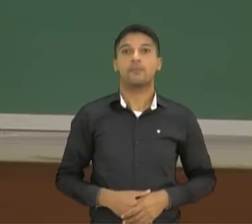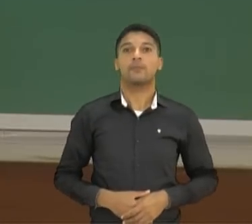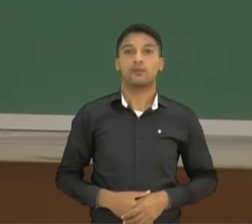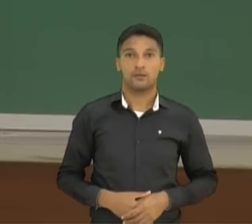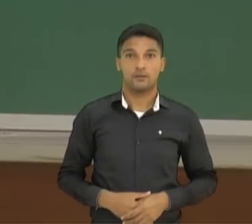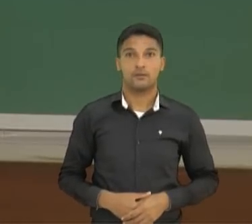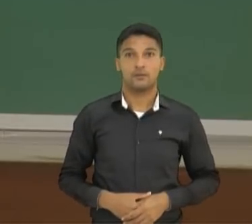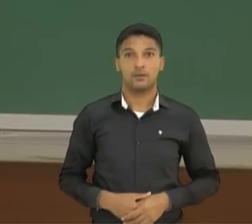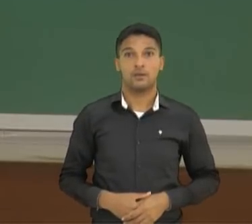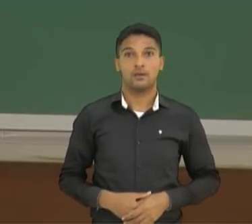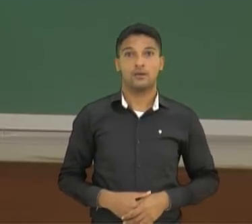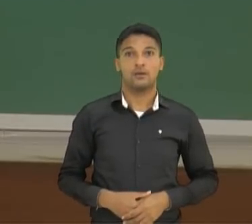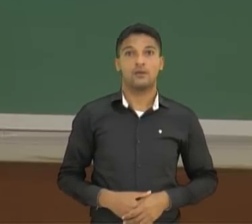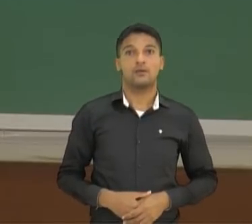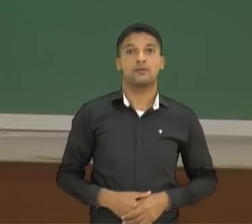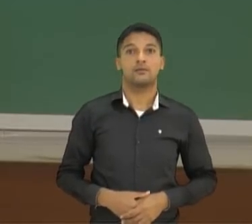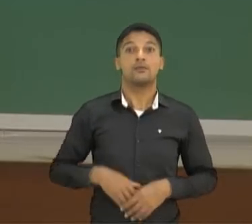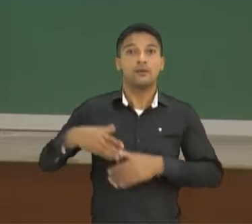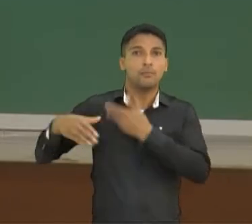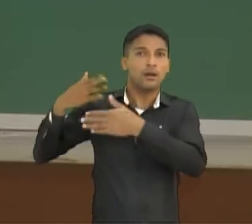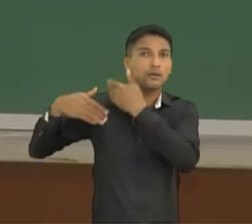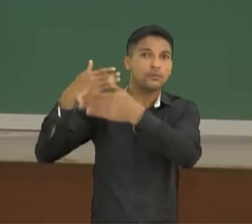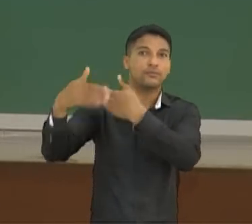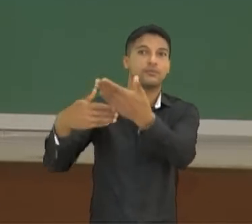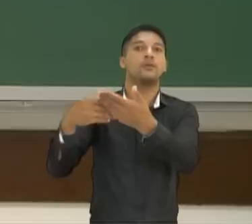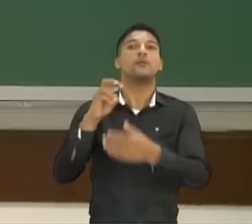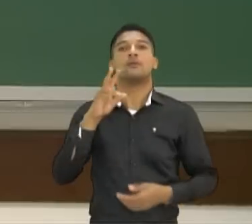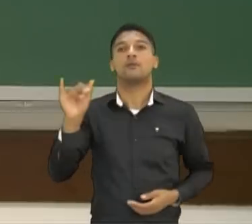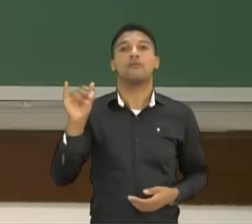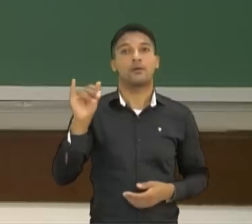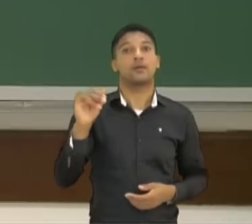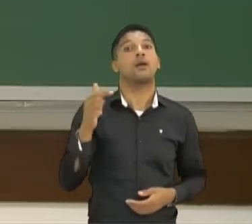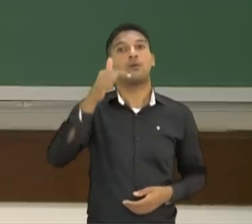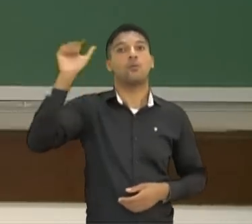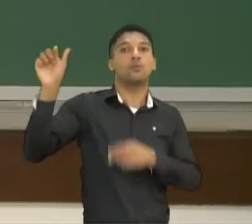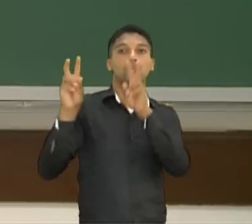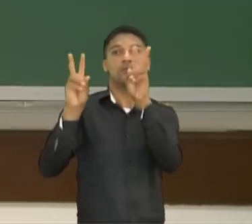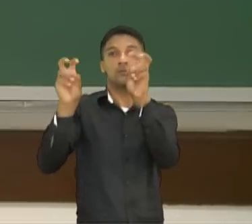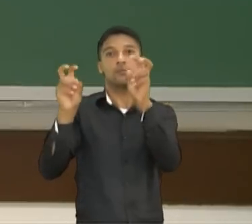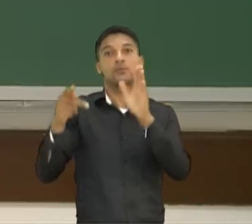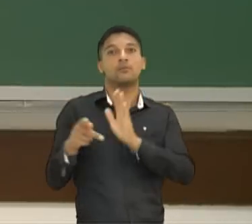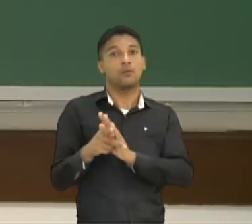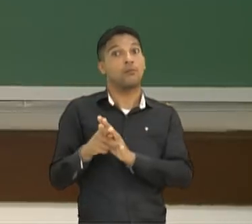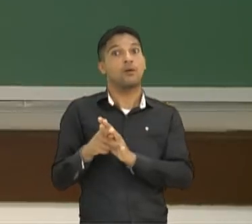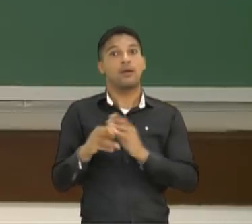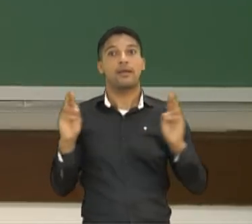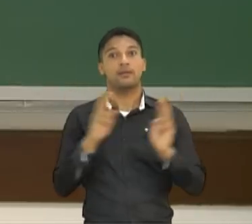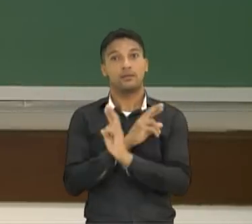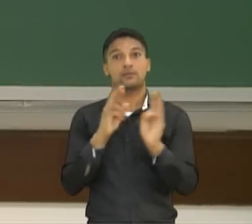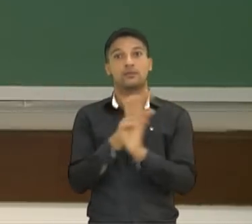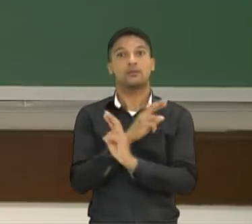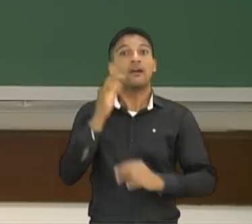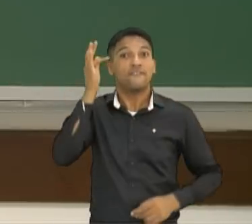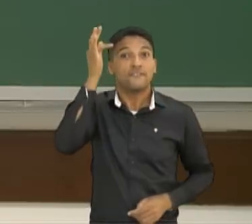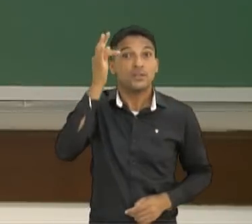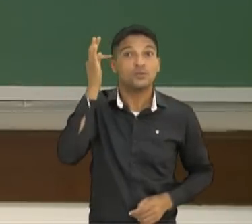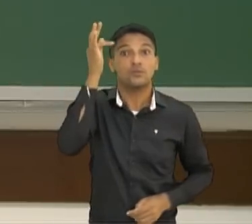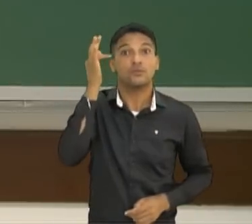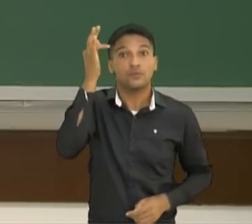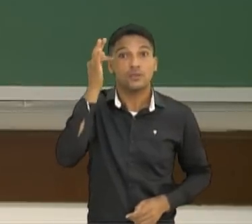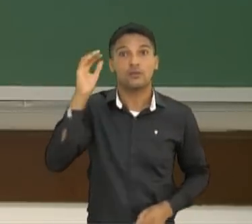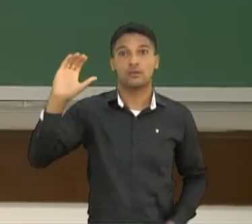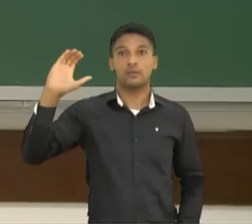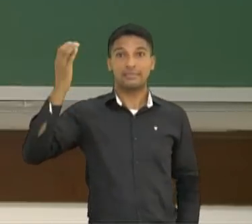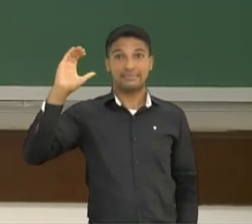relacionados à filosofia da ciência, que é um outro tema que em alguns momentos é um pouco parecido com a teoria